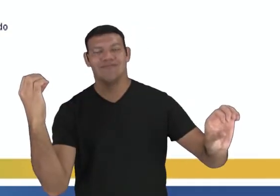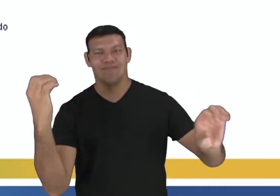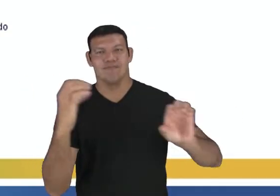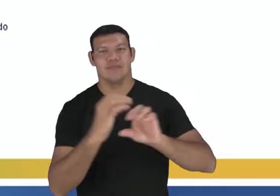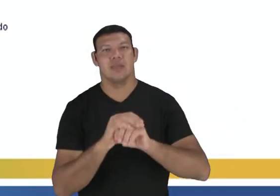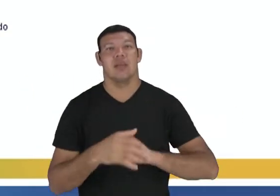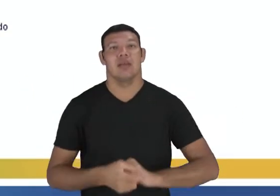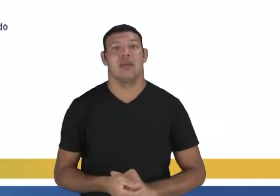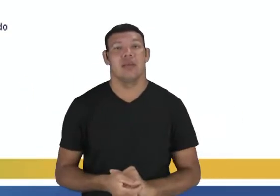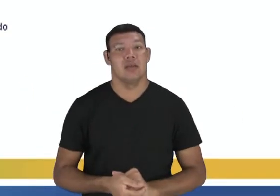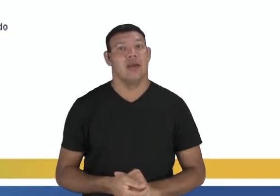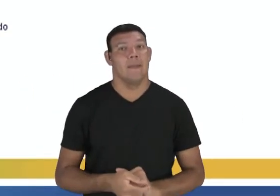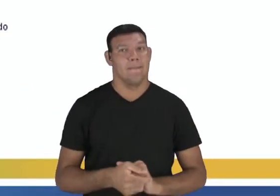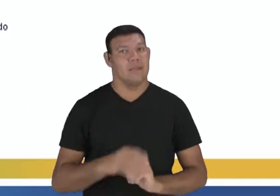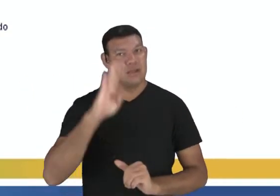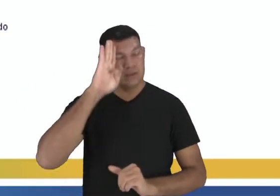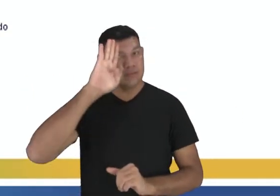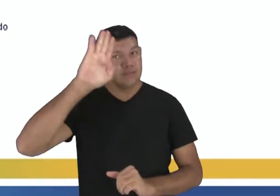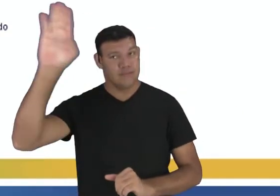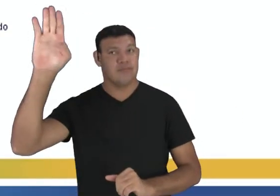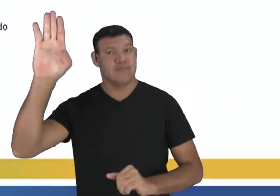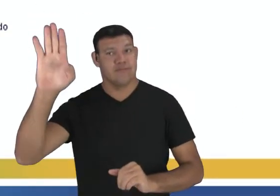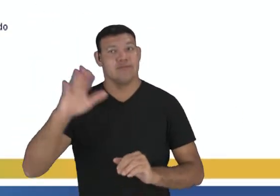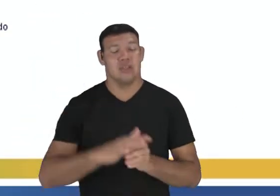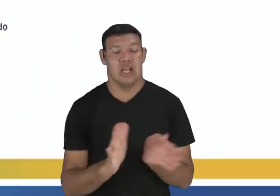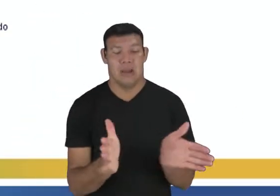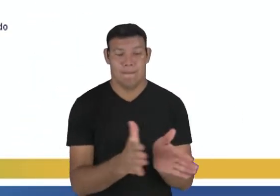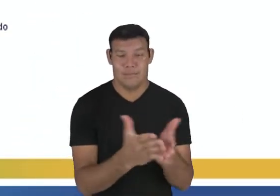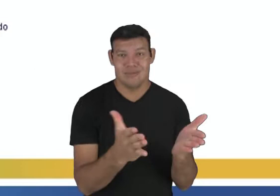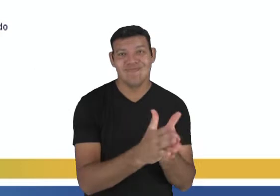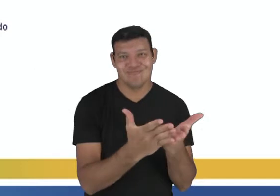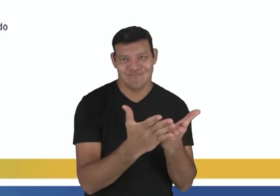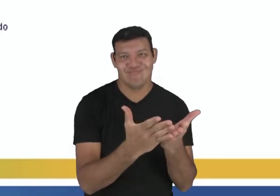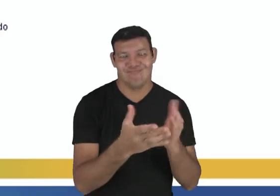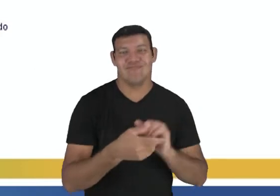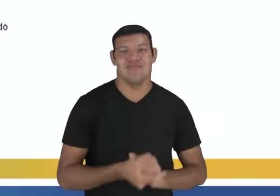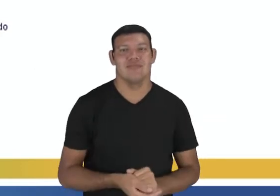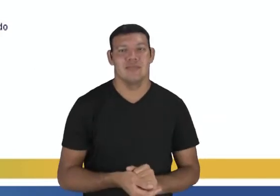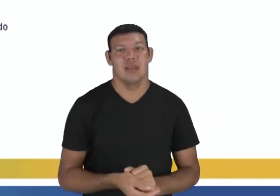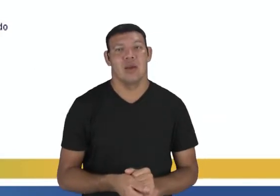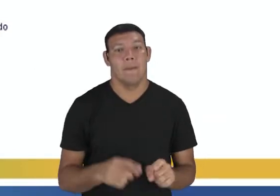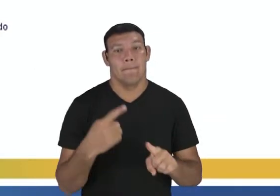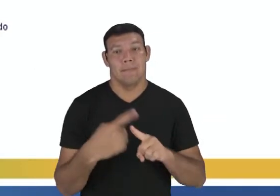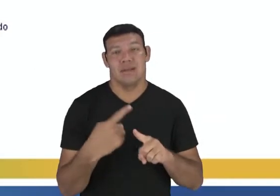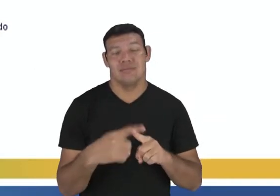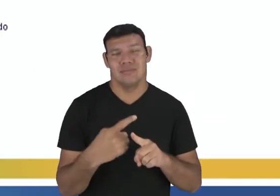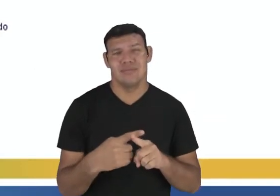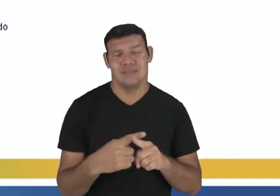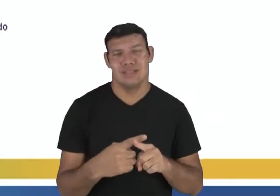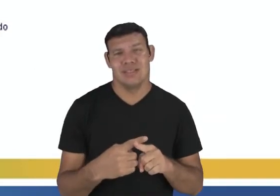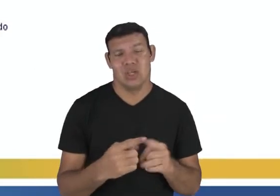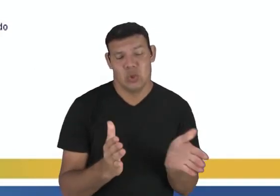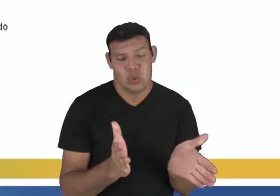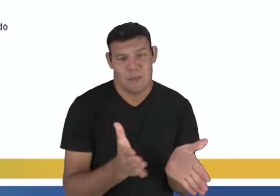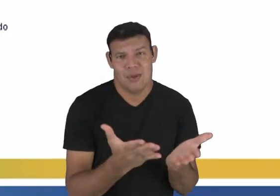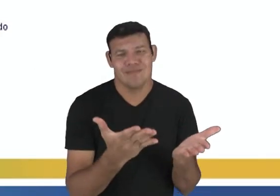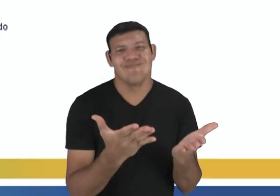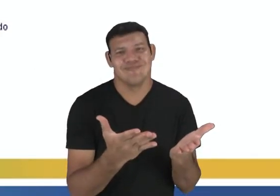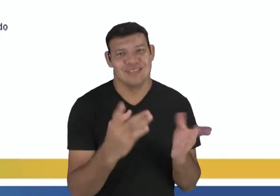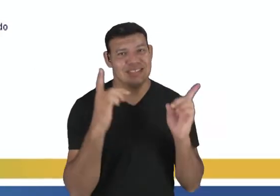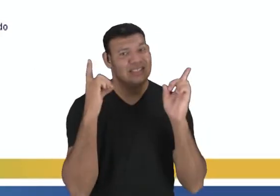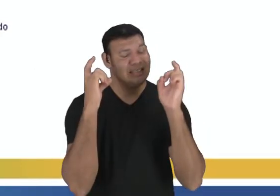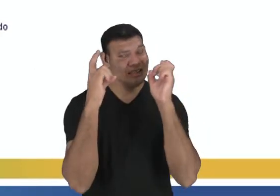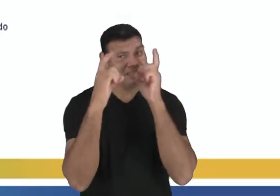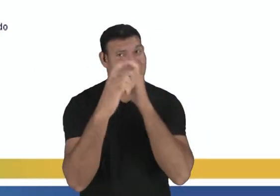população, mas atinge principalmente, né, as camadas mais pobres da sociedade, porque as camadas mais pobres, elas